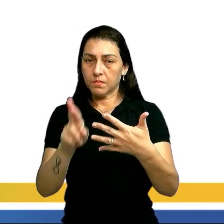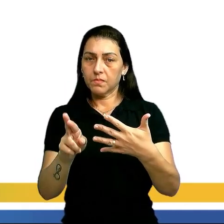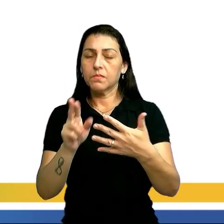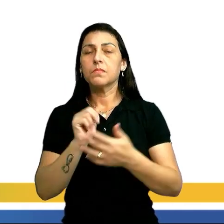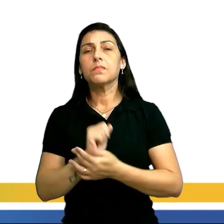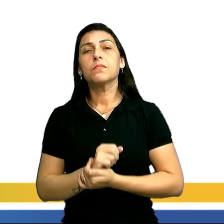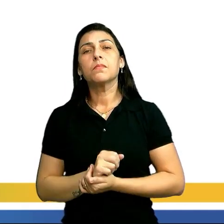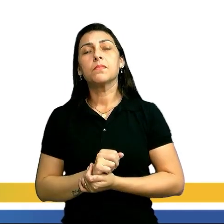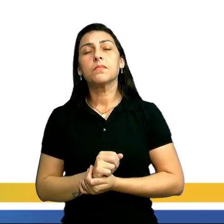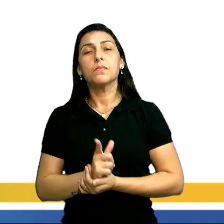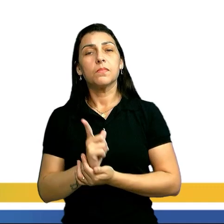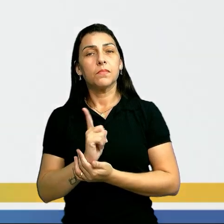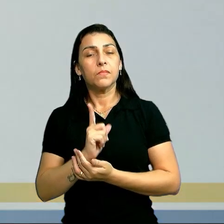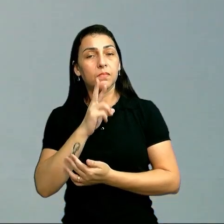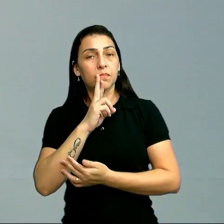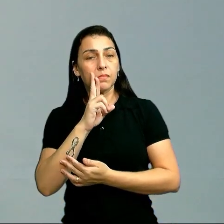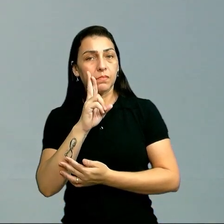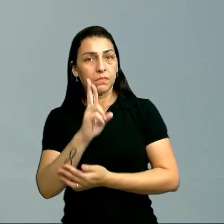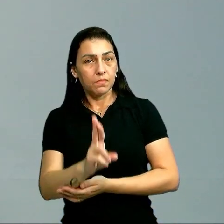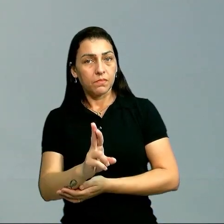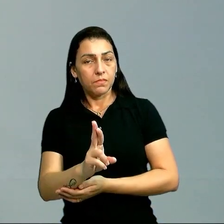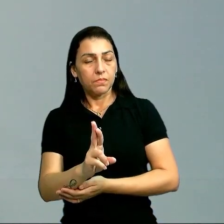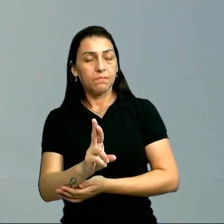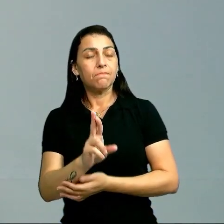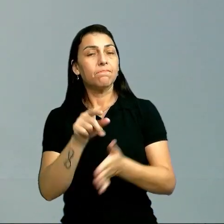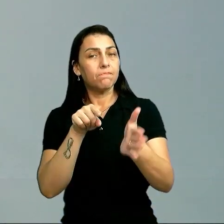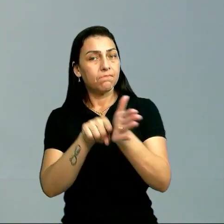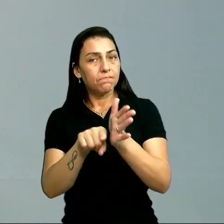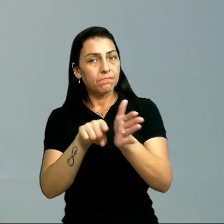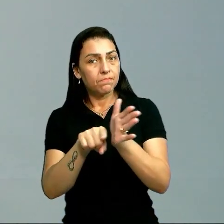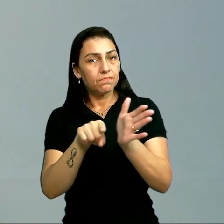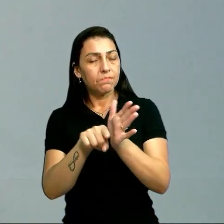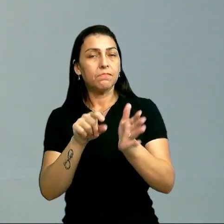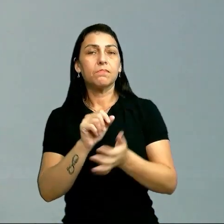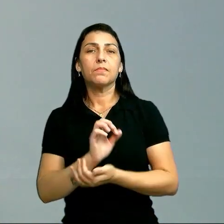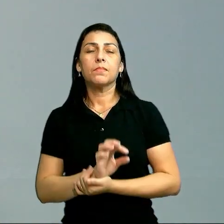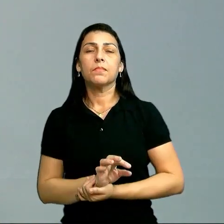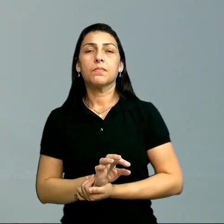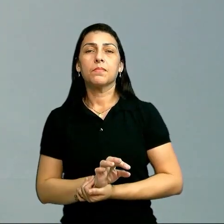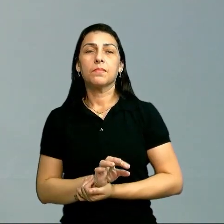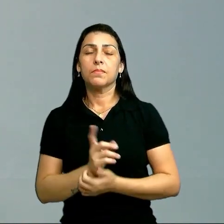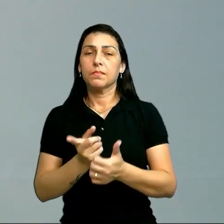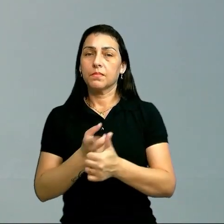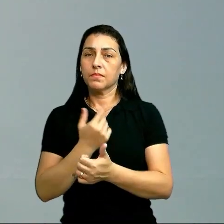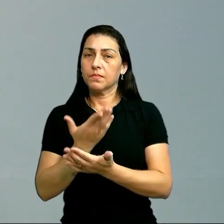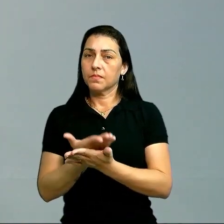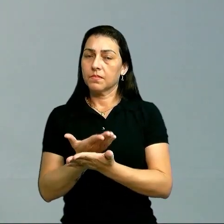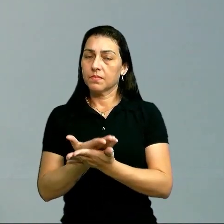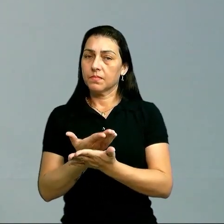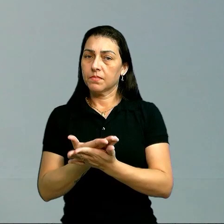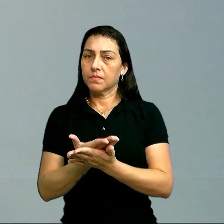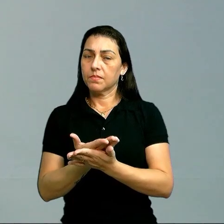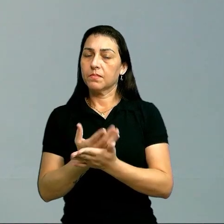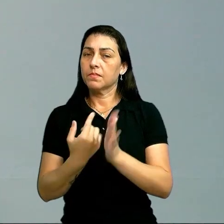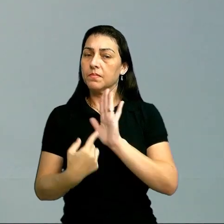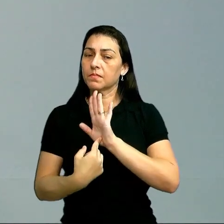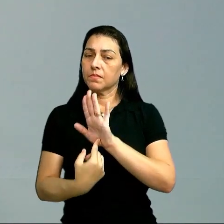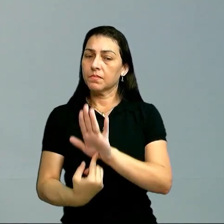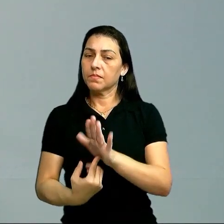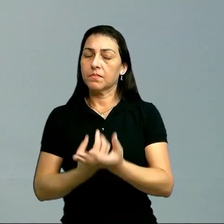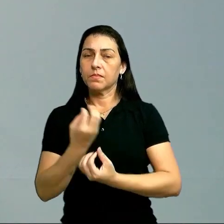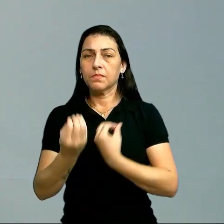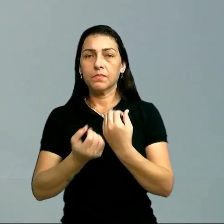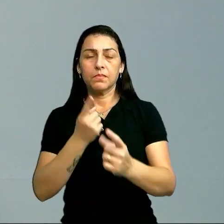nesse caso, a gente vai ter que resolver a questão, tá? Na primeira aula, mostrei